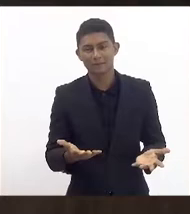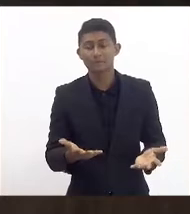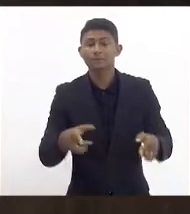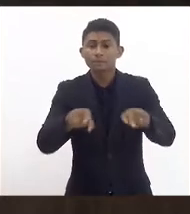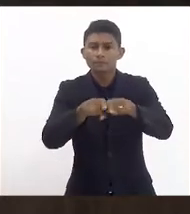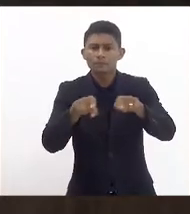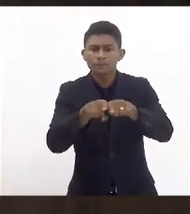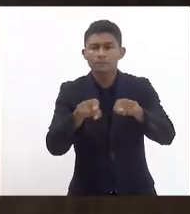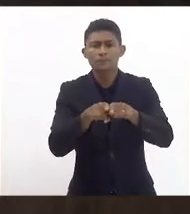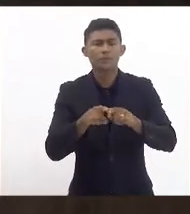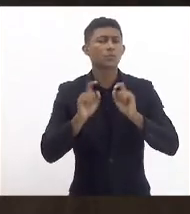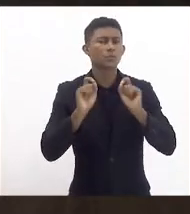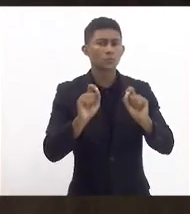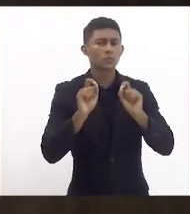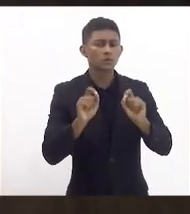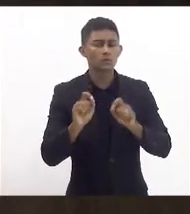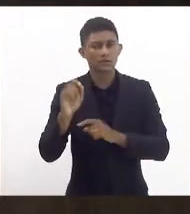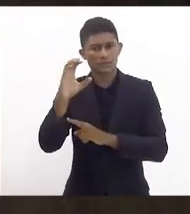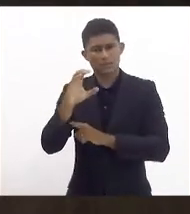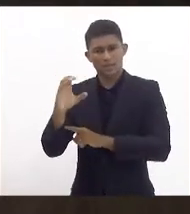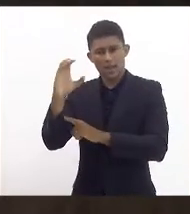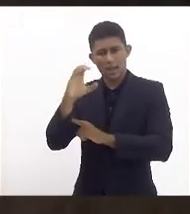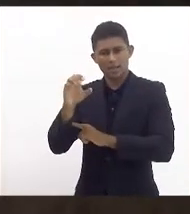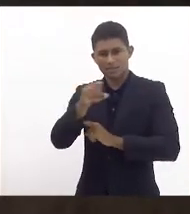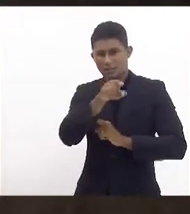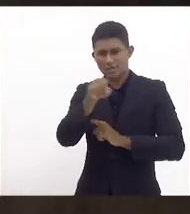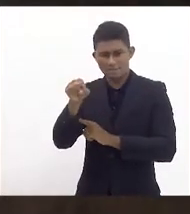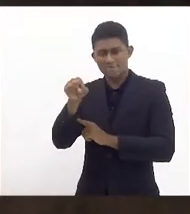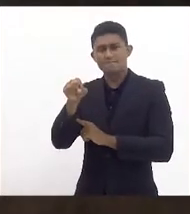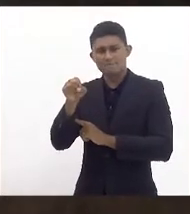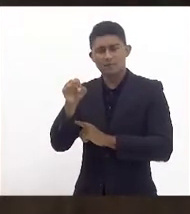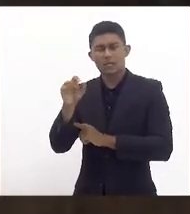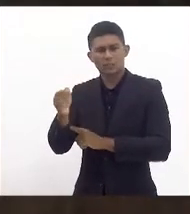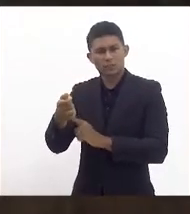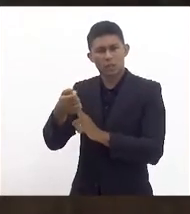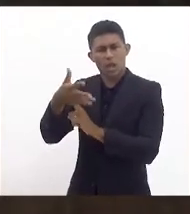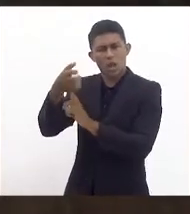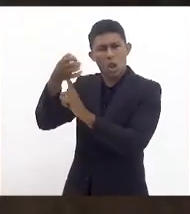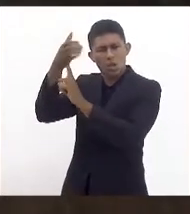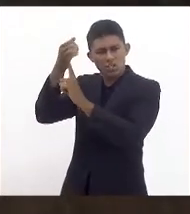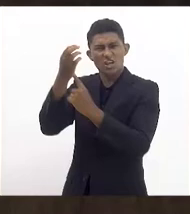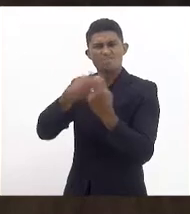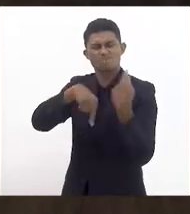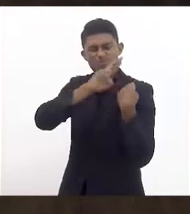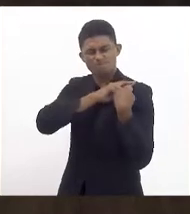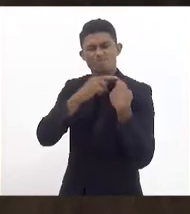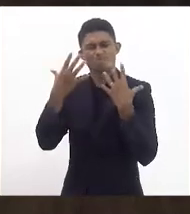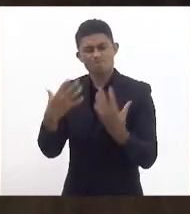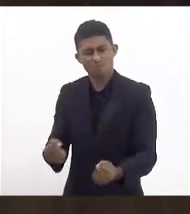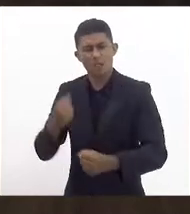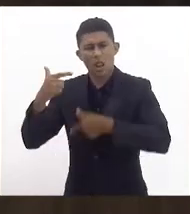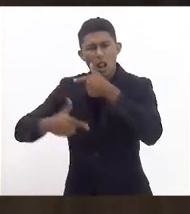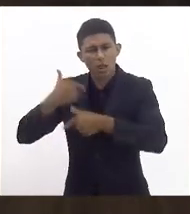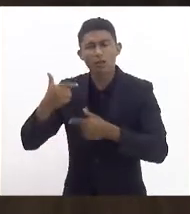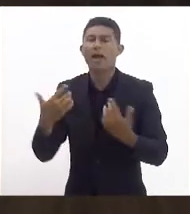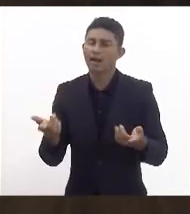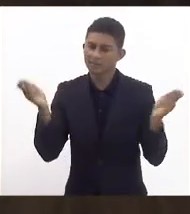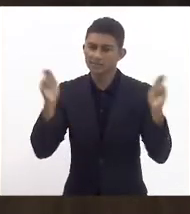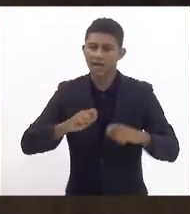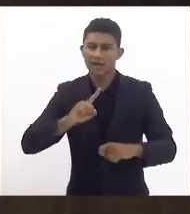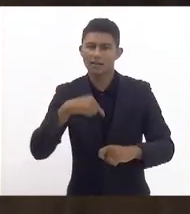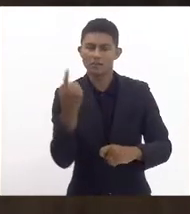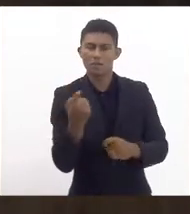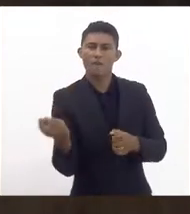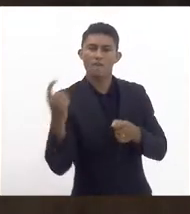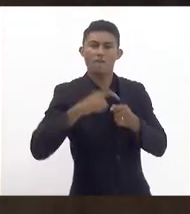todo o comprometimento com a ciência, com a tecnologia, que podemos estar aqui. Mas, senhor presidente, me chama a atenção